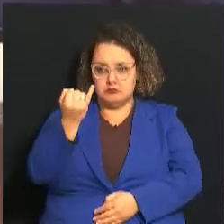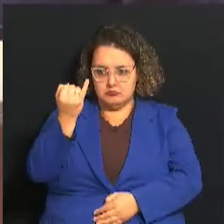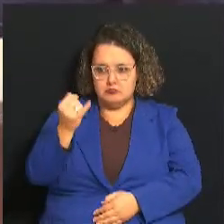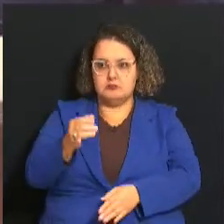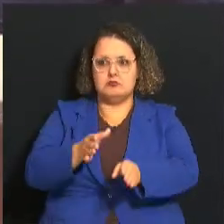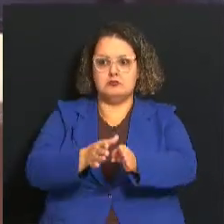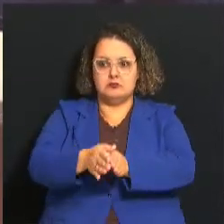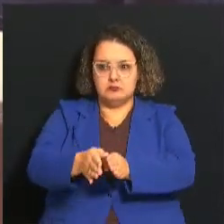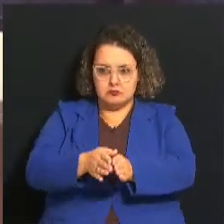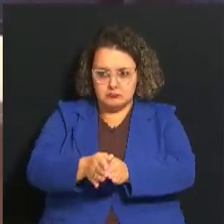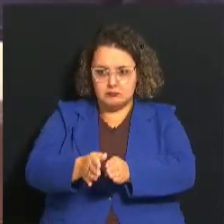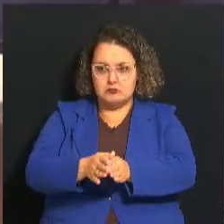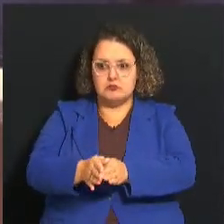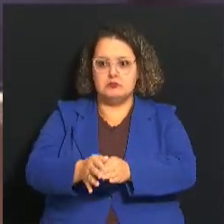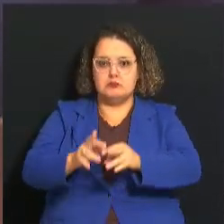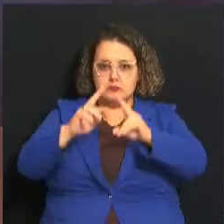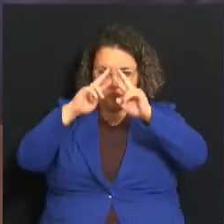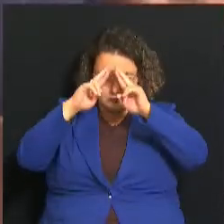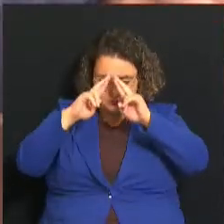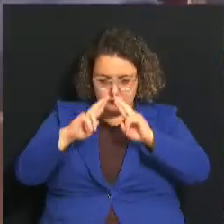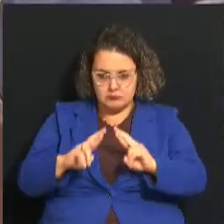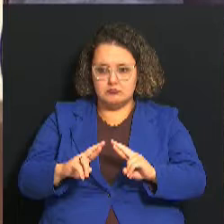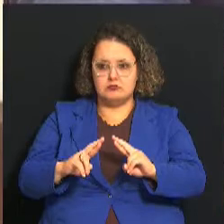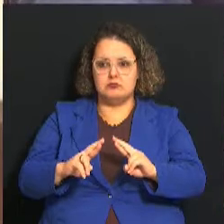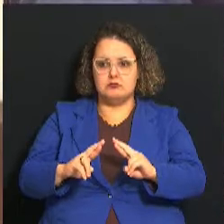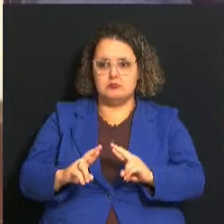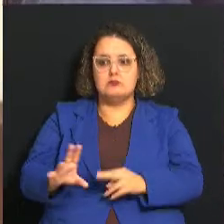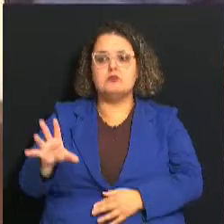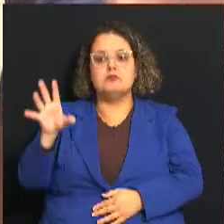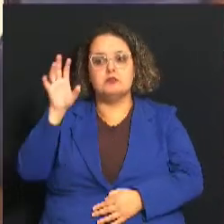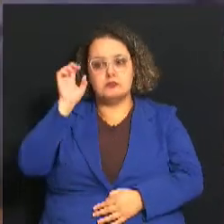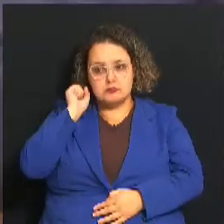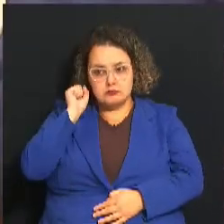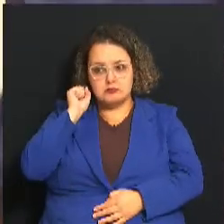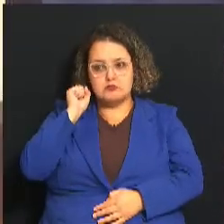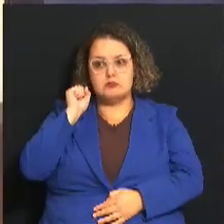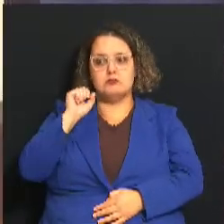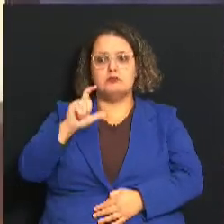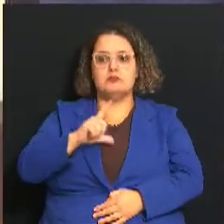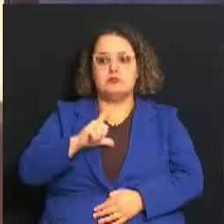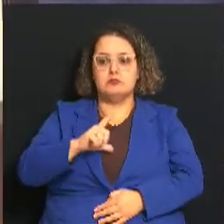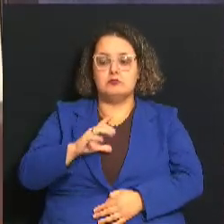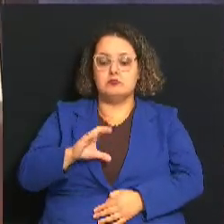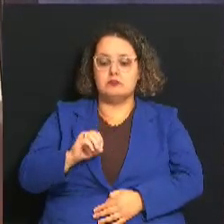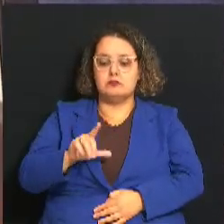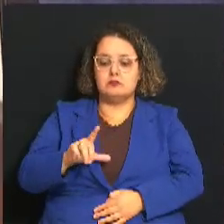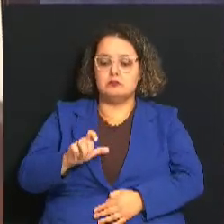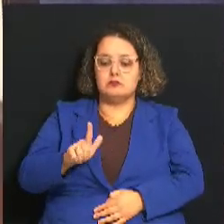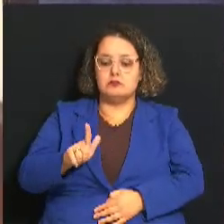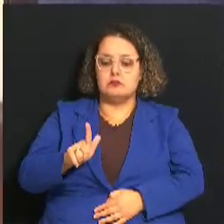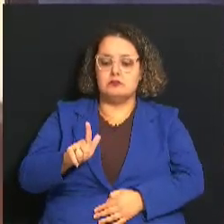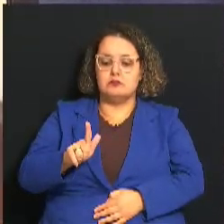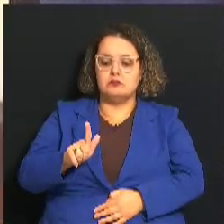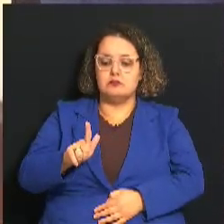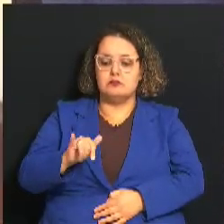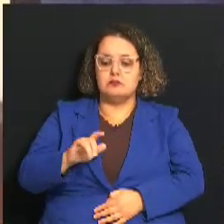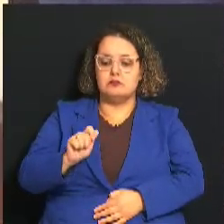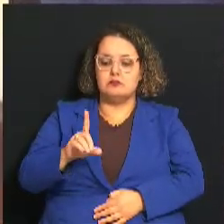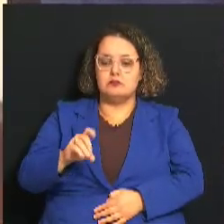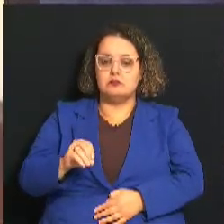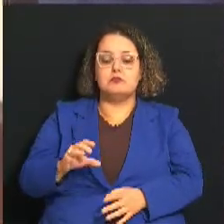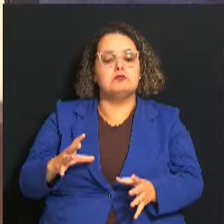conselhos sejam respeitados, sejam ouvidos, tenham o seu colegiado ali